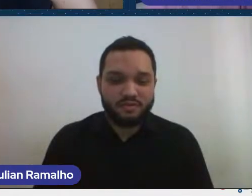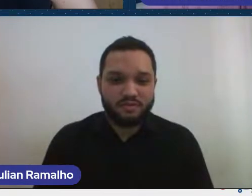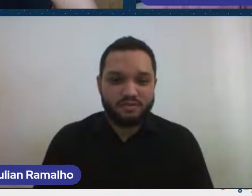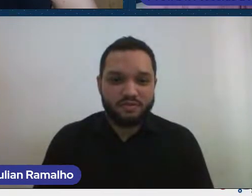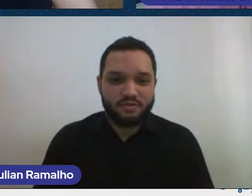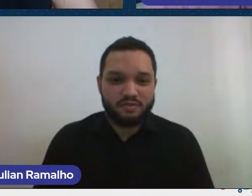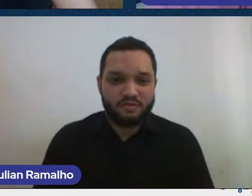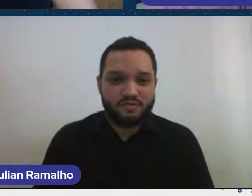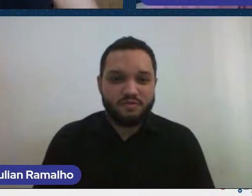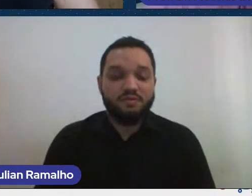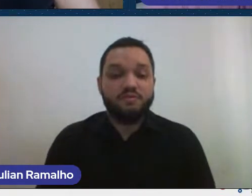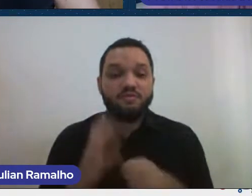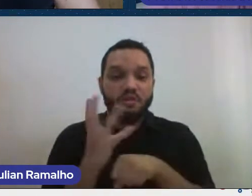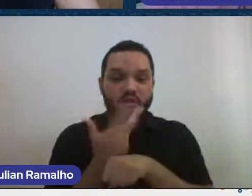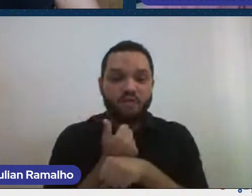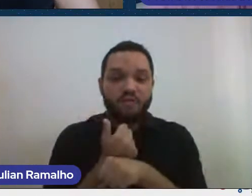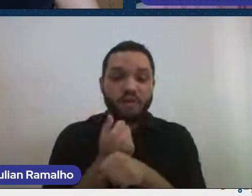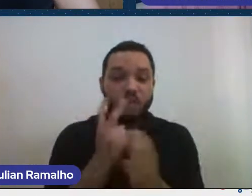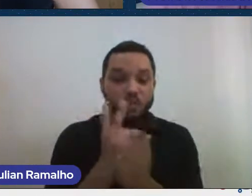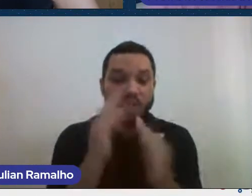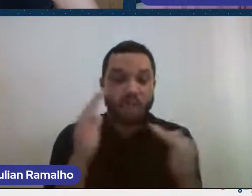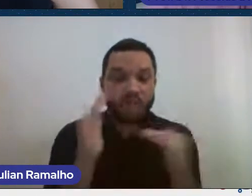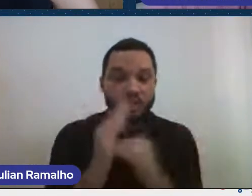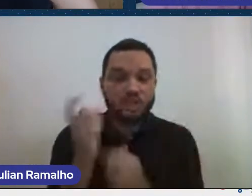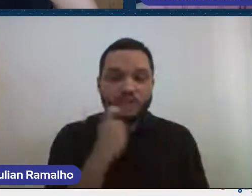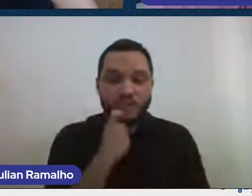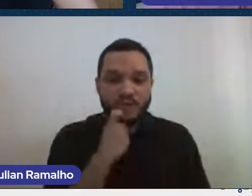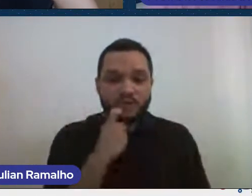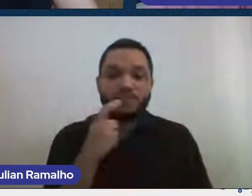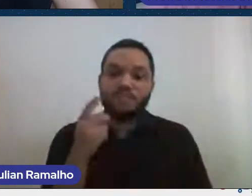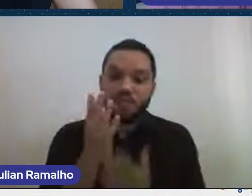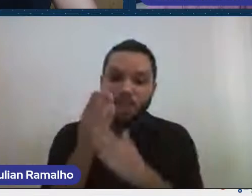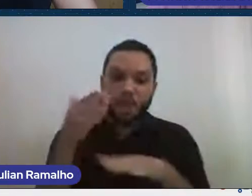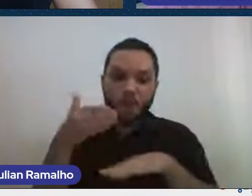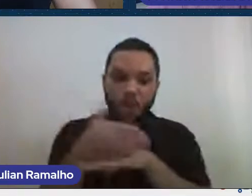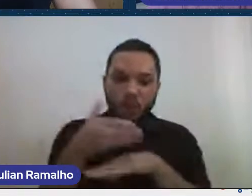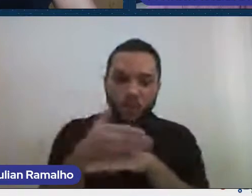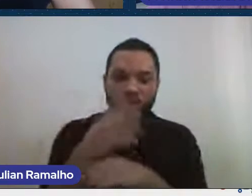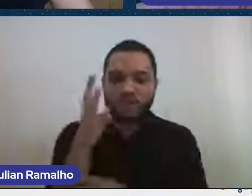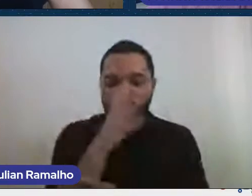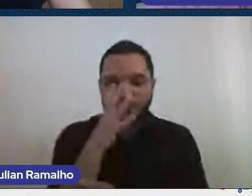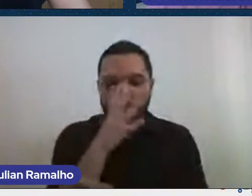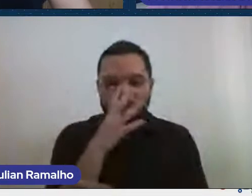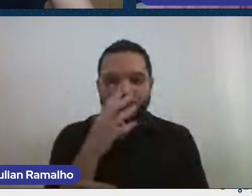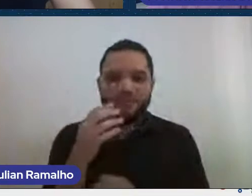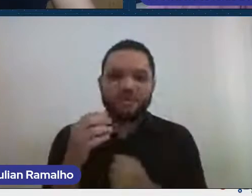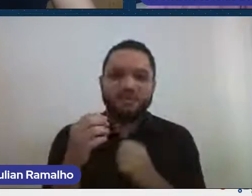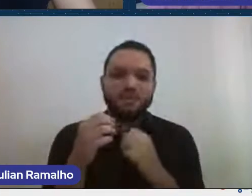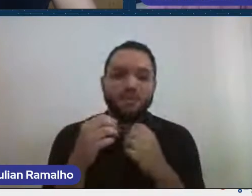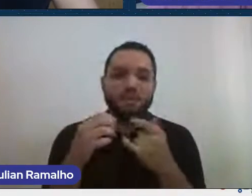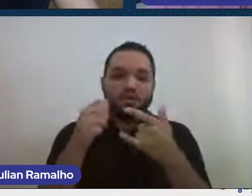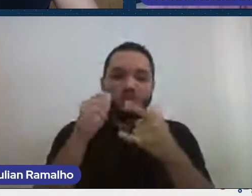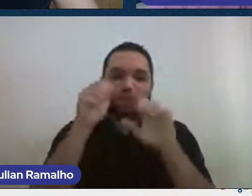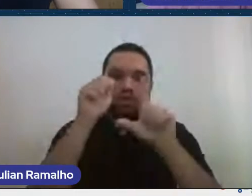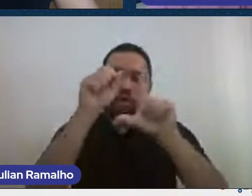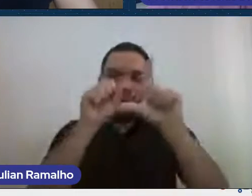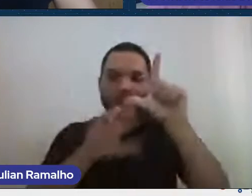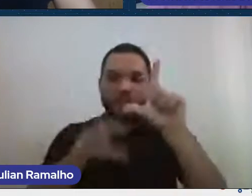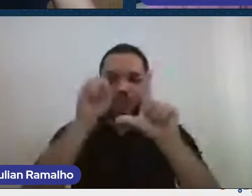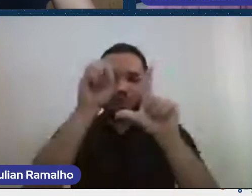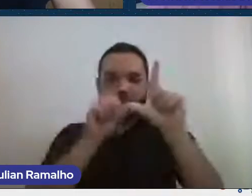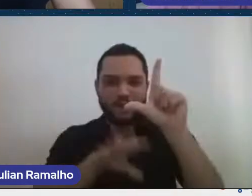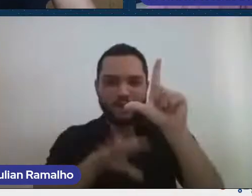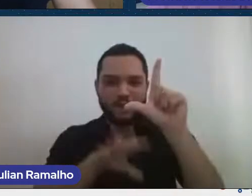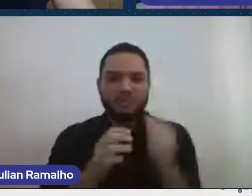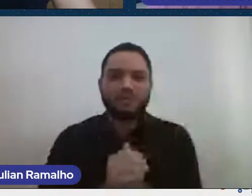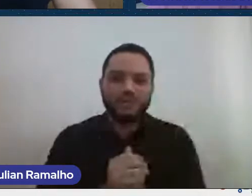evento continua até o final da semana e vocês continuem aí assistindo muito, compartilhando, tá? E aproveitem mais